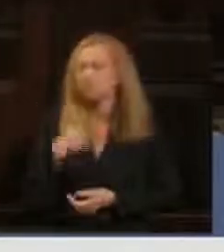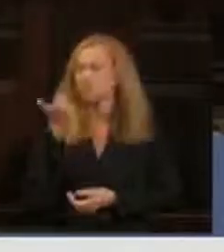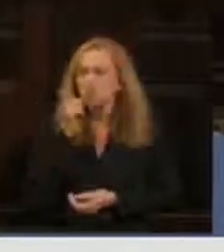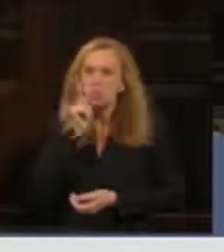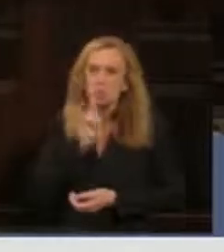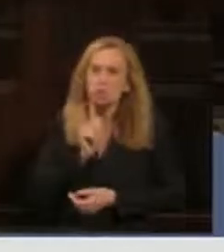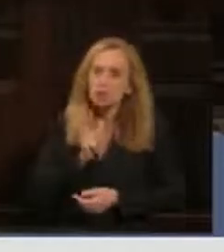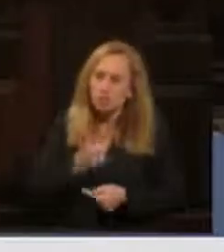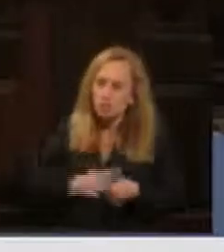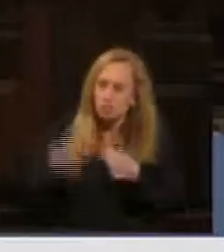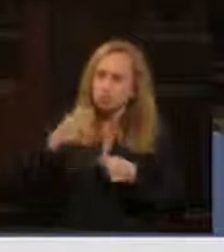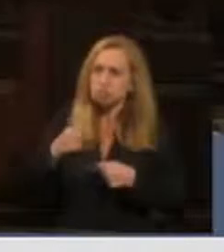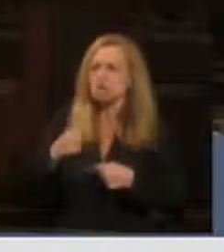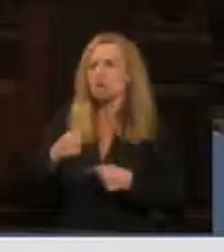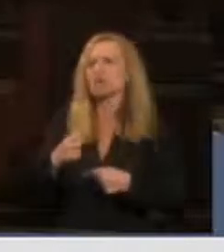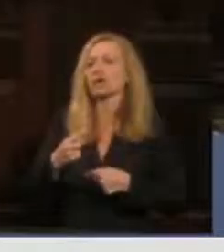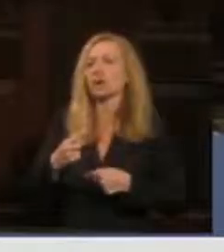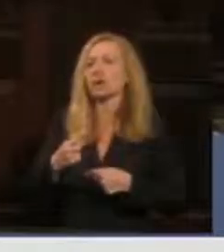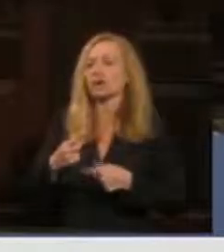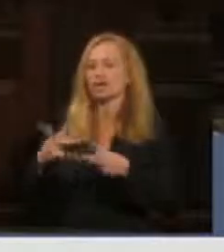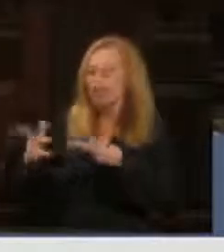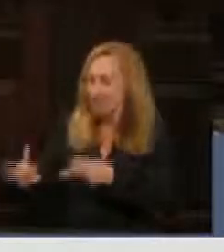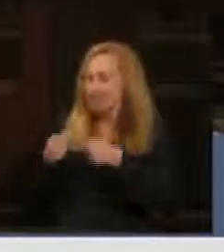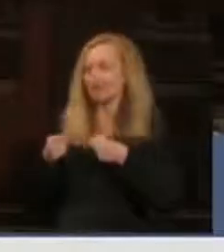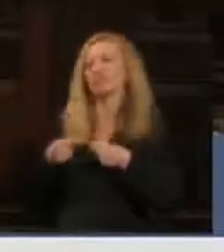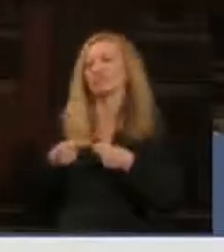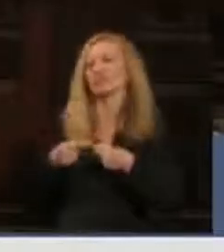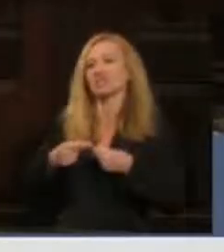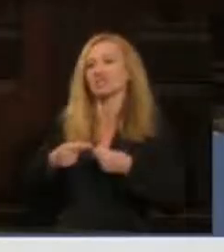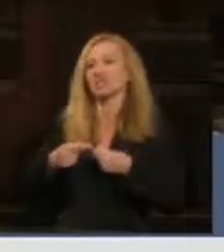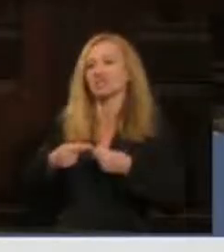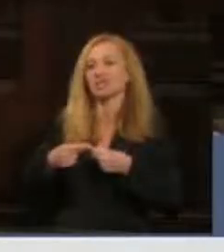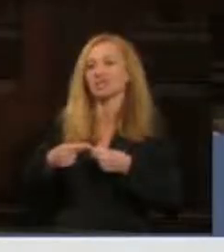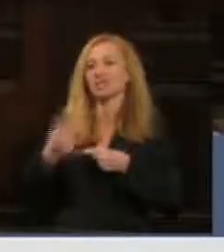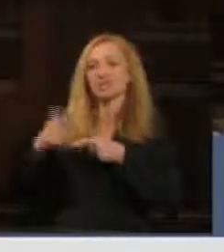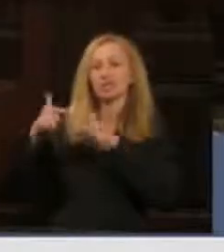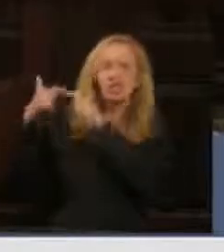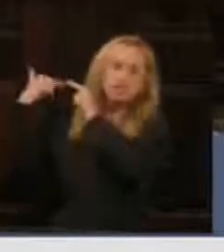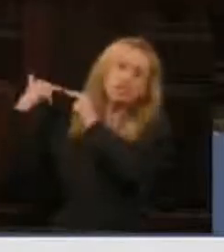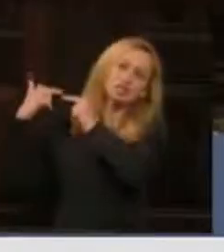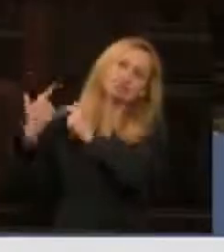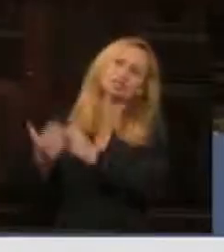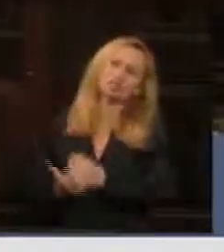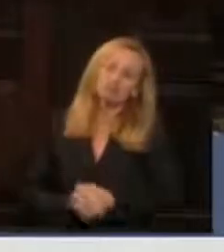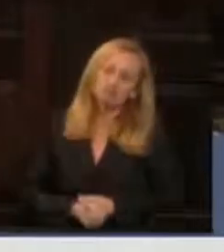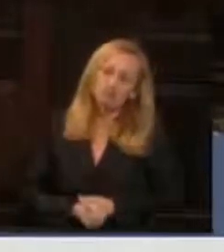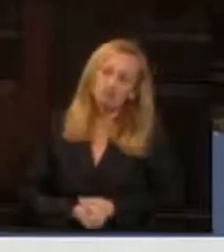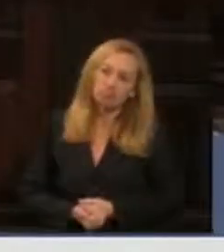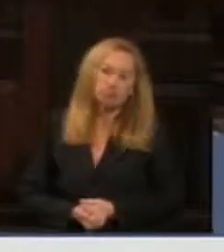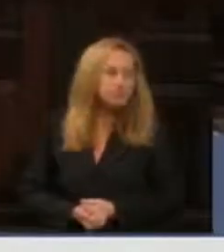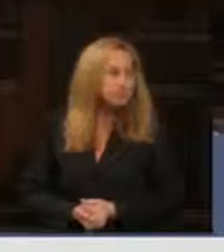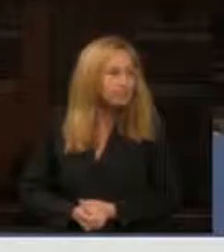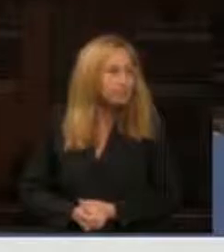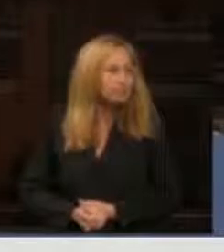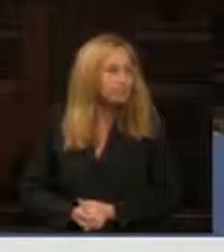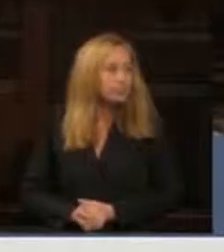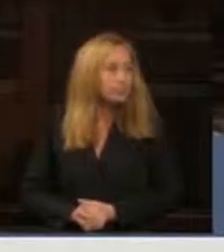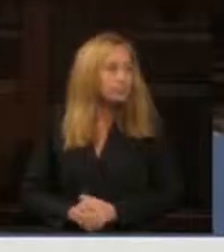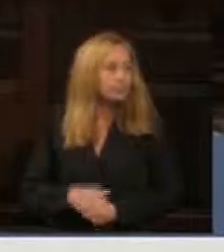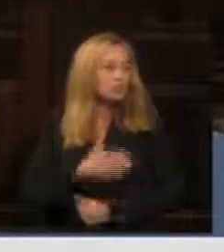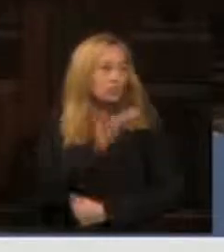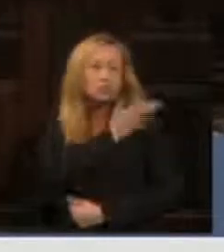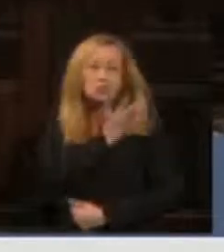superar essa herança da tradição escravocrata, da tradição violenta, do